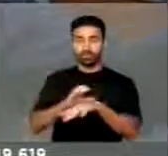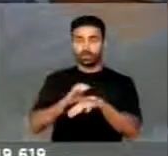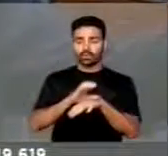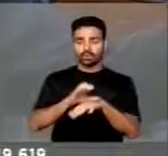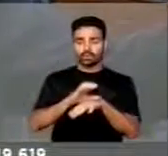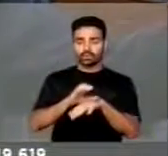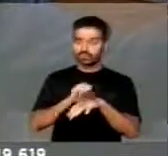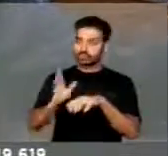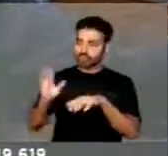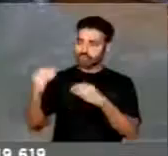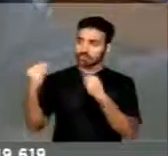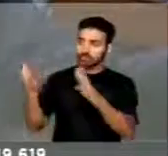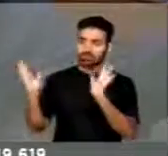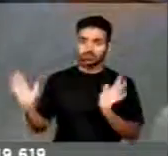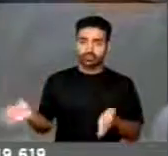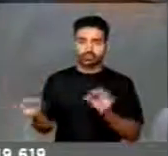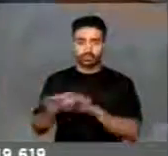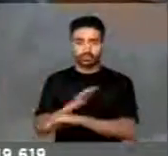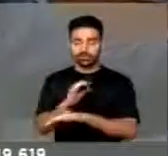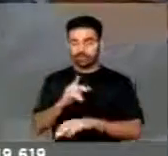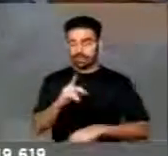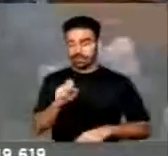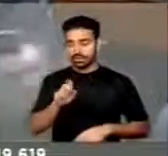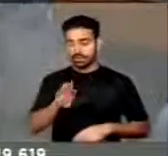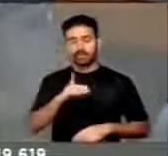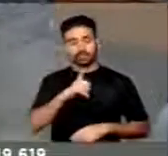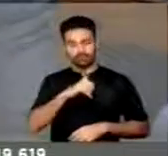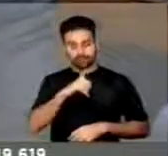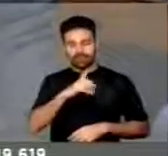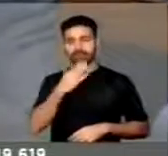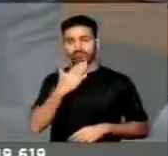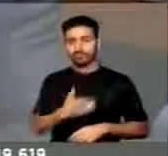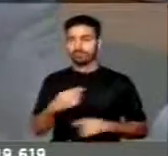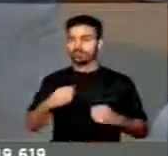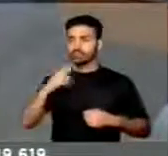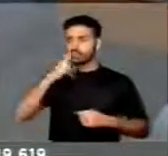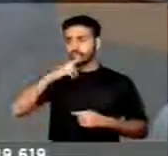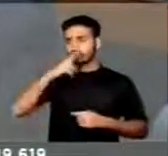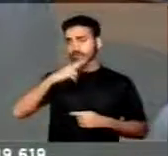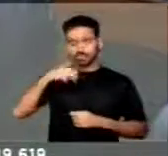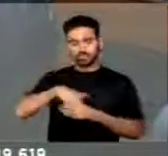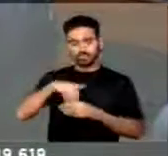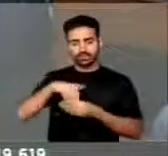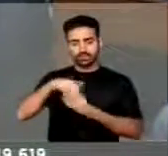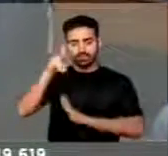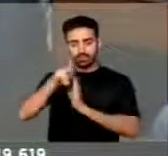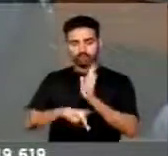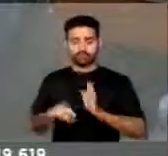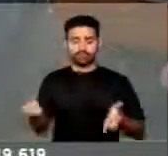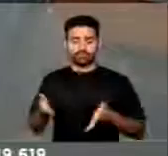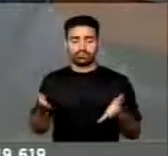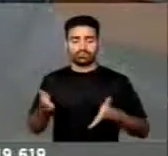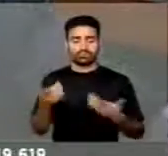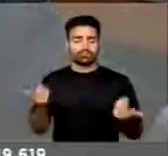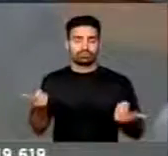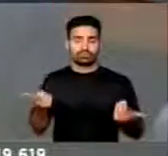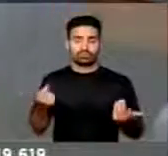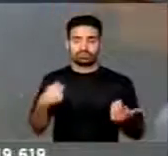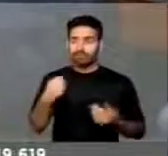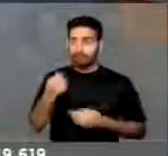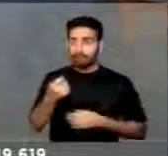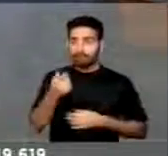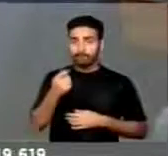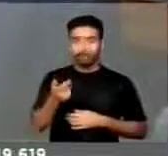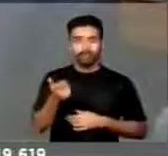com vocês e o meu partido, o PSDB, está a favor da urgência de votar o projeto de vocês hoje. É pouco,